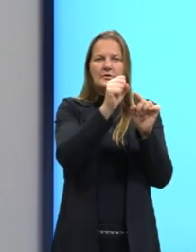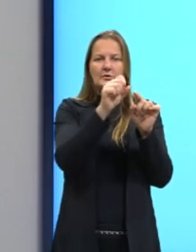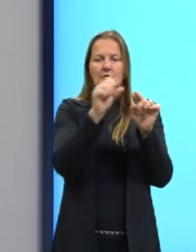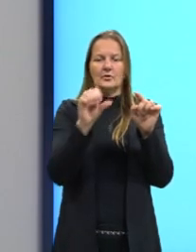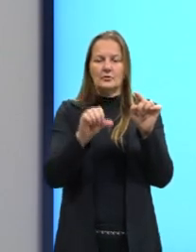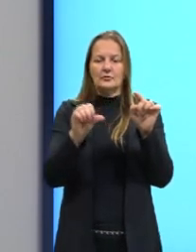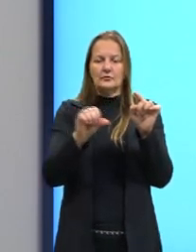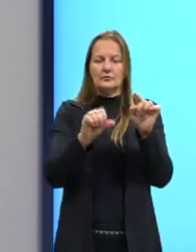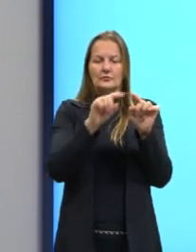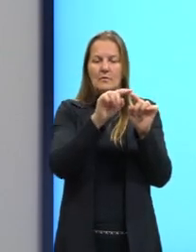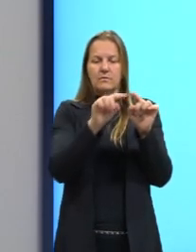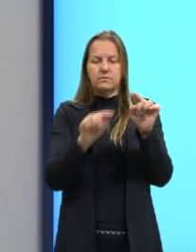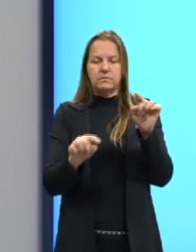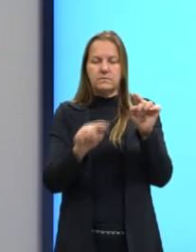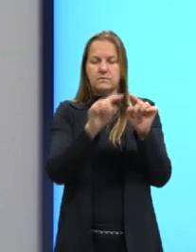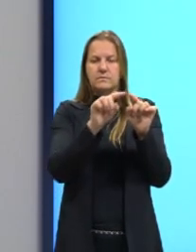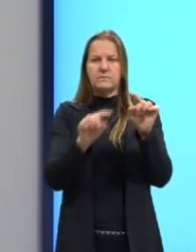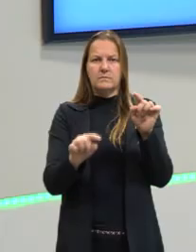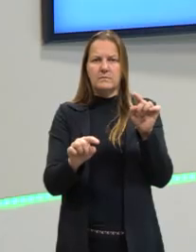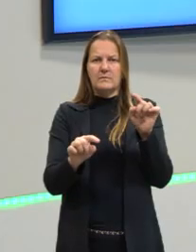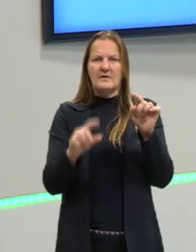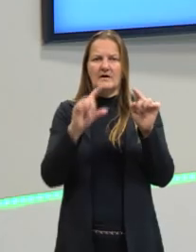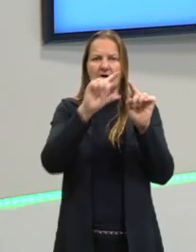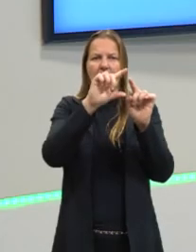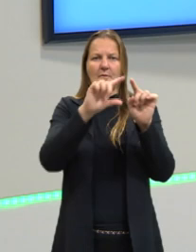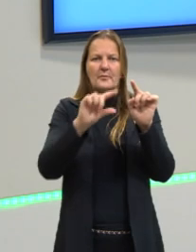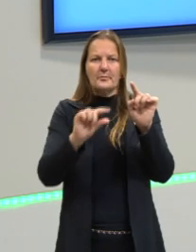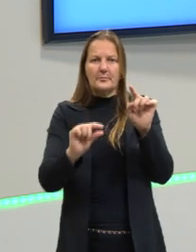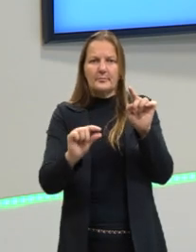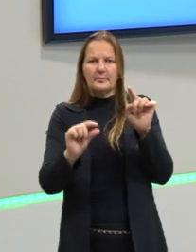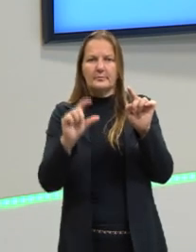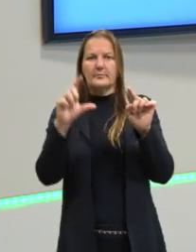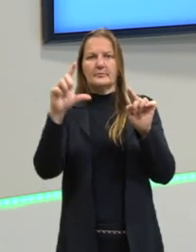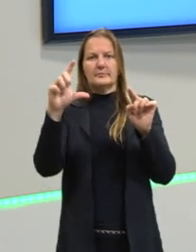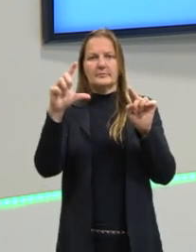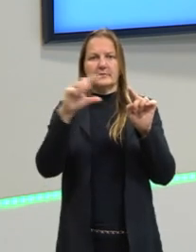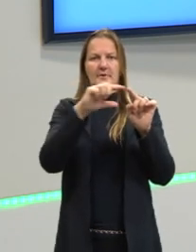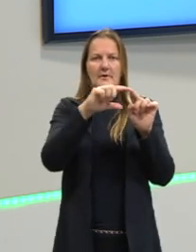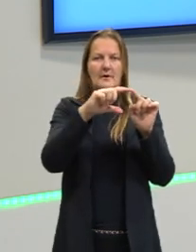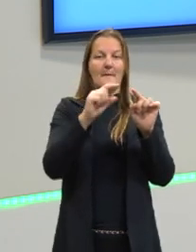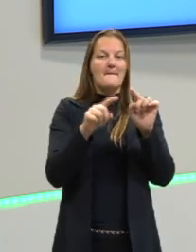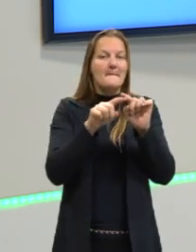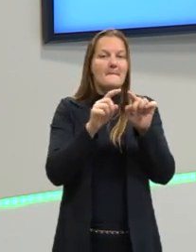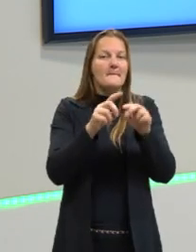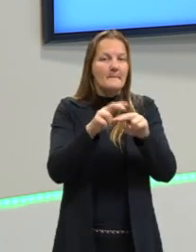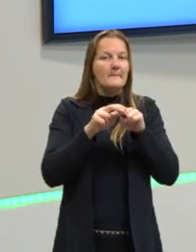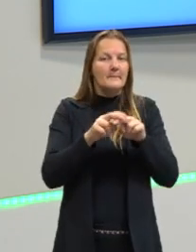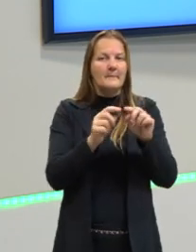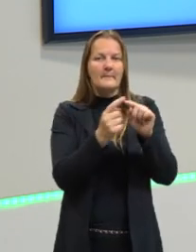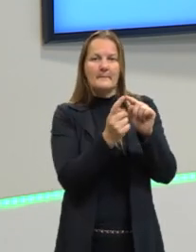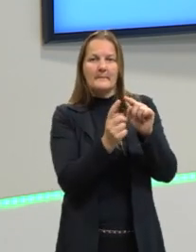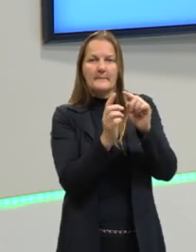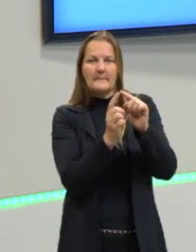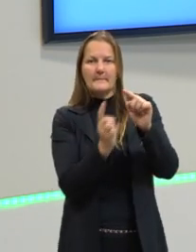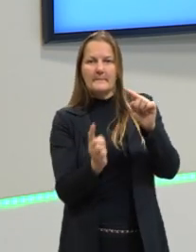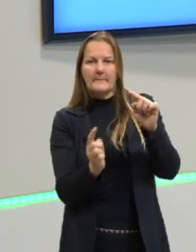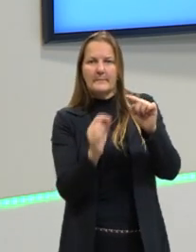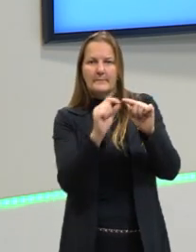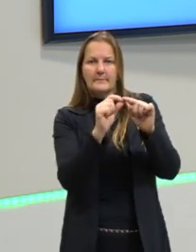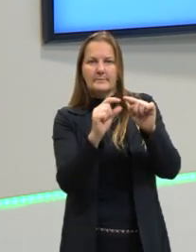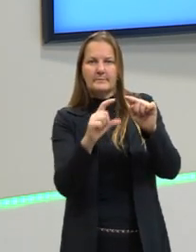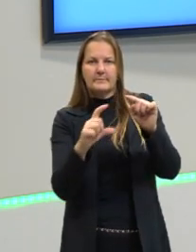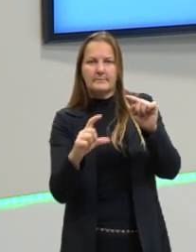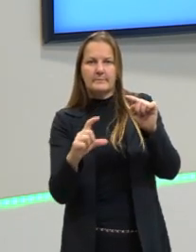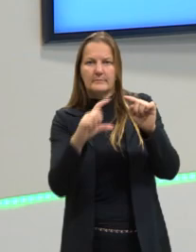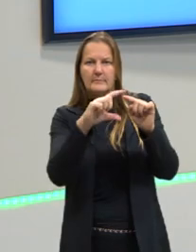já tem um declínio aqui né Então seja ela é uma taxa decrescente dentro de 89 de 80 entre 88 e 89